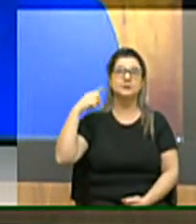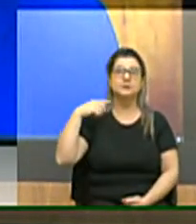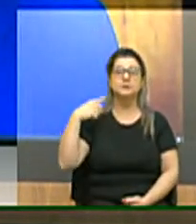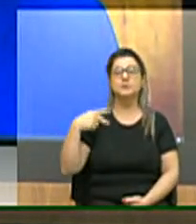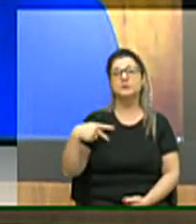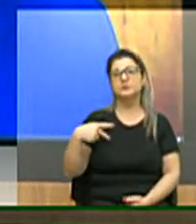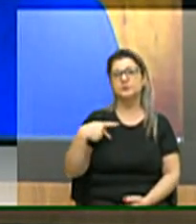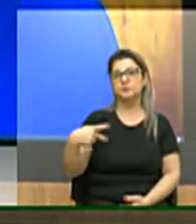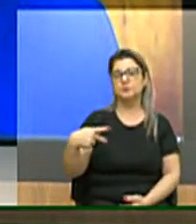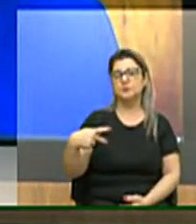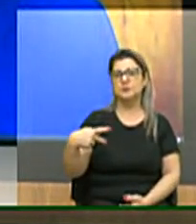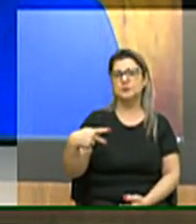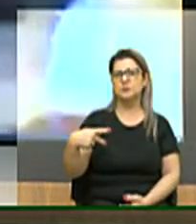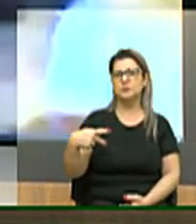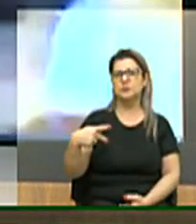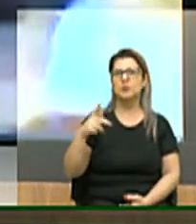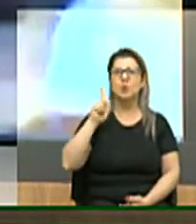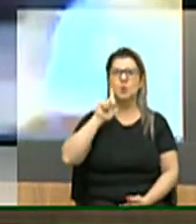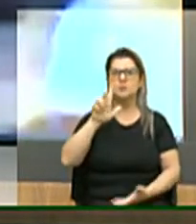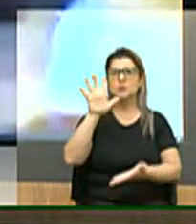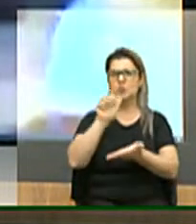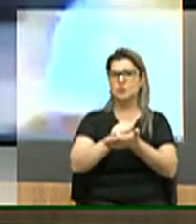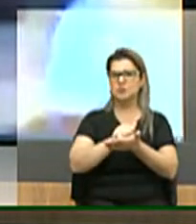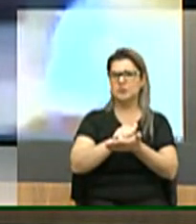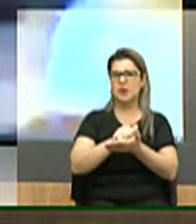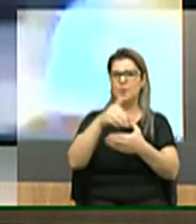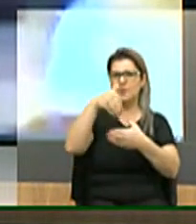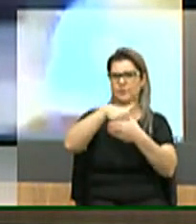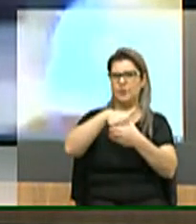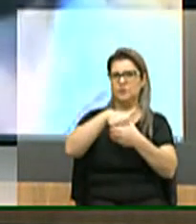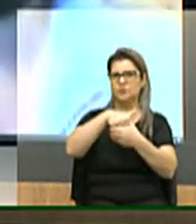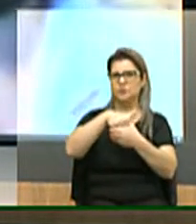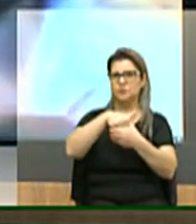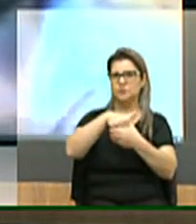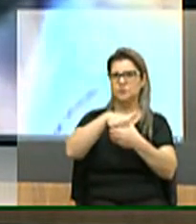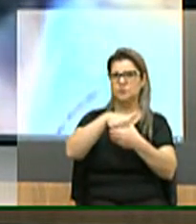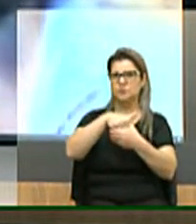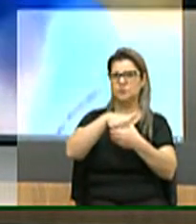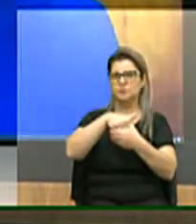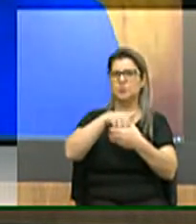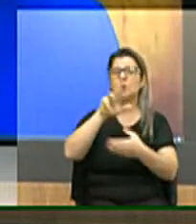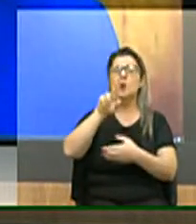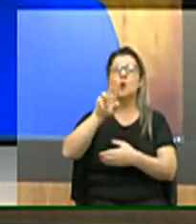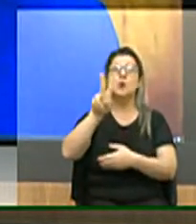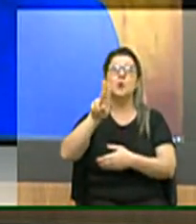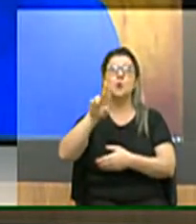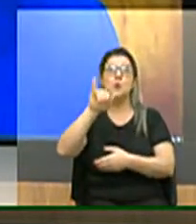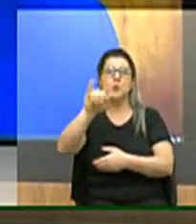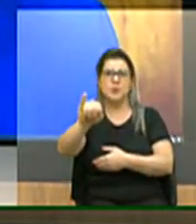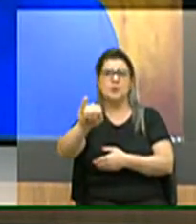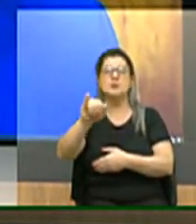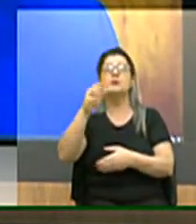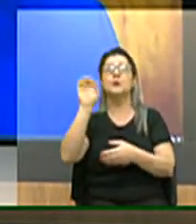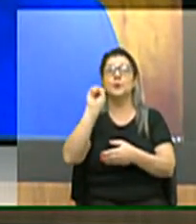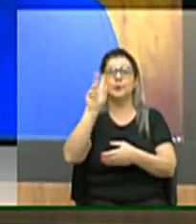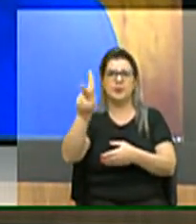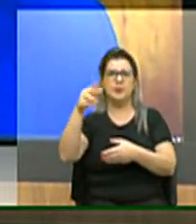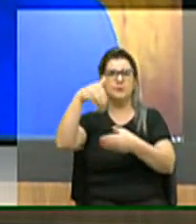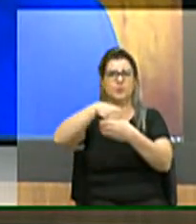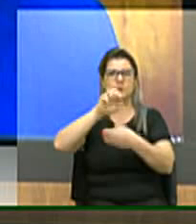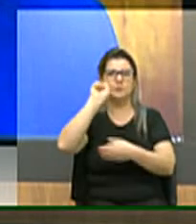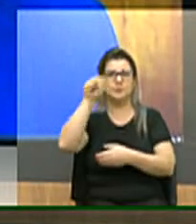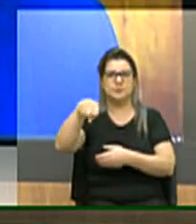chegou a pegar meu voto aqui, meu sinal está meio ruim. Deputado Rui Irigaray, ok. Deputado Giuseppe